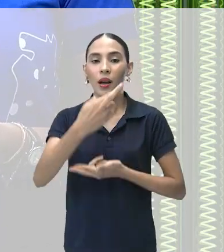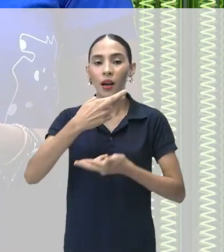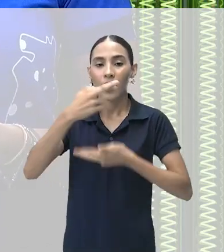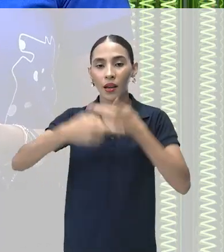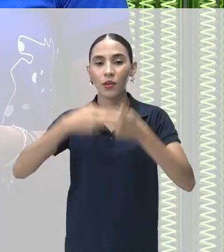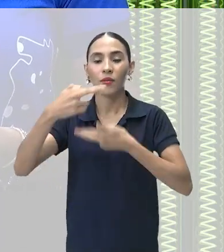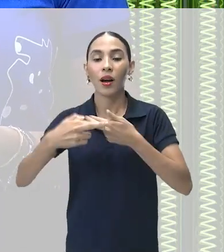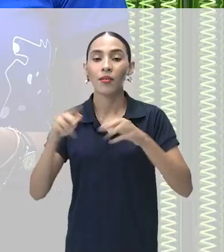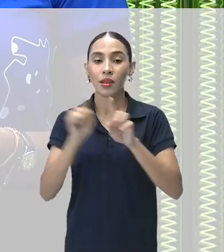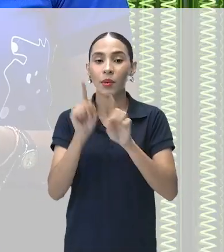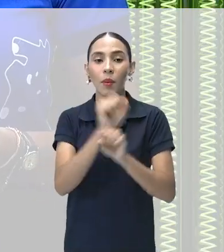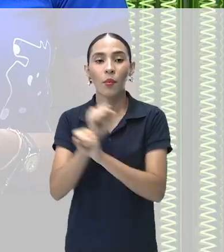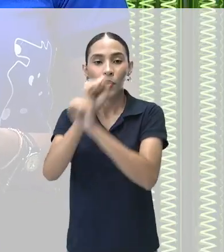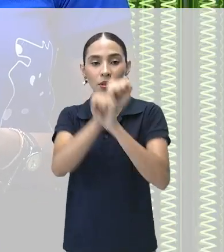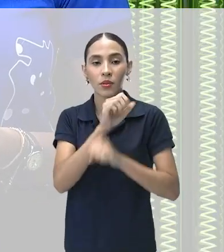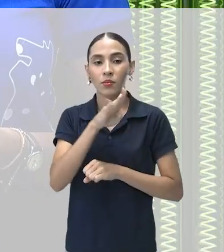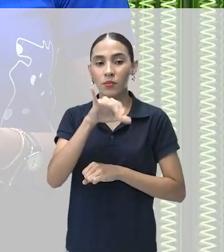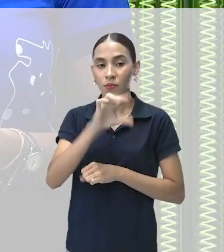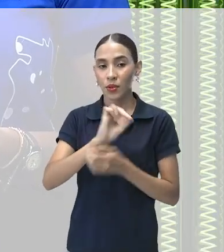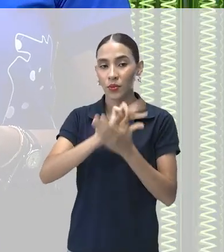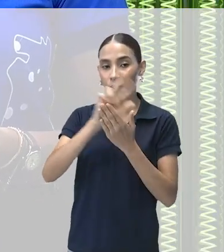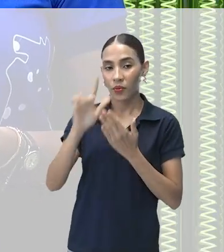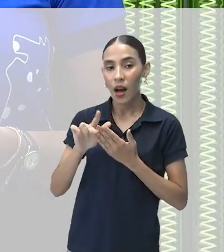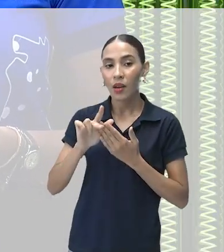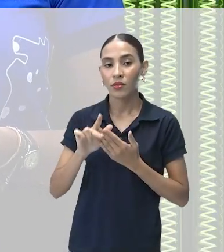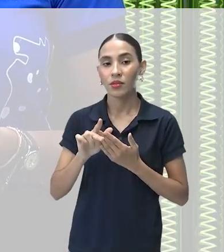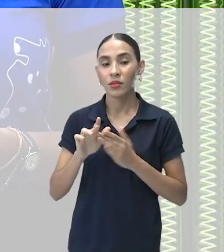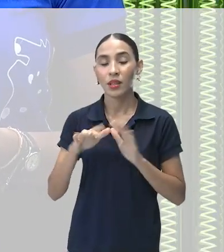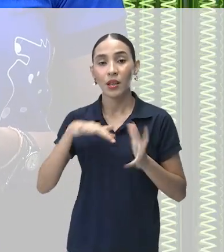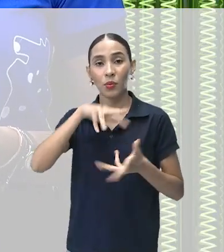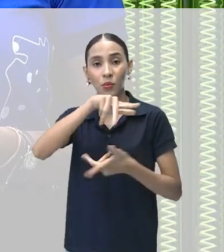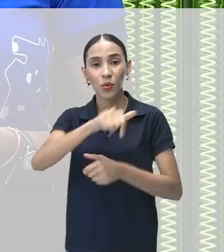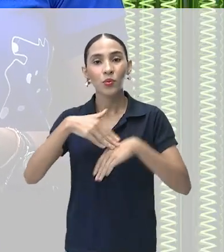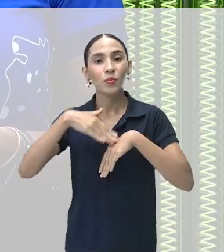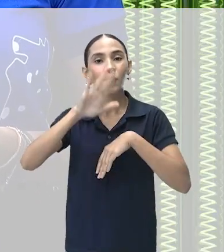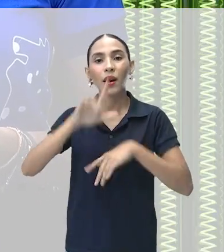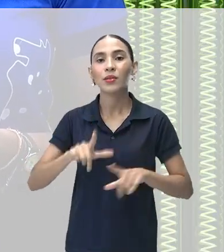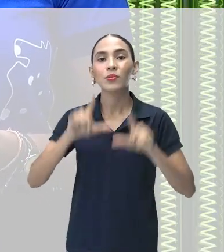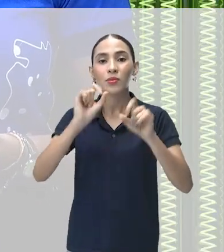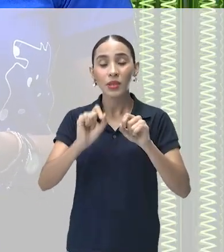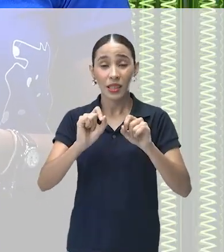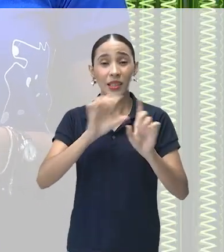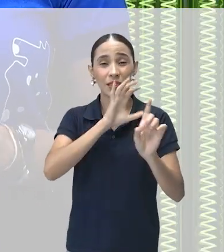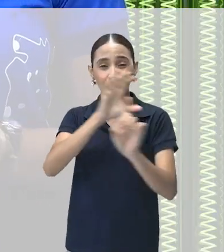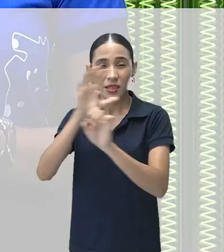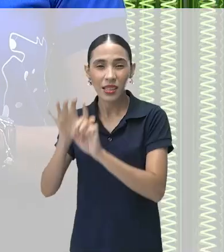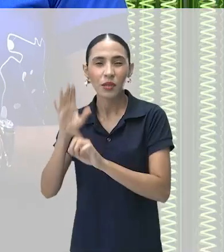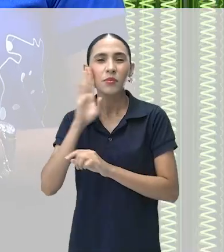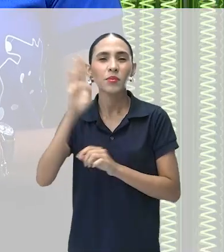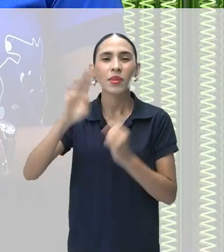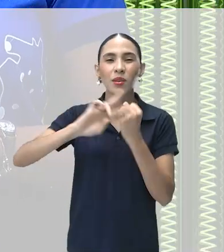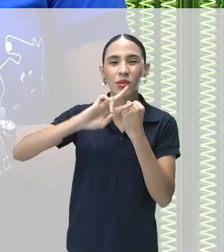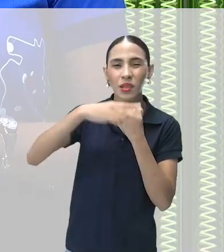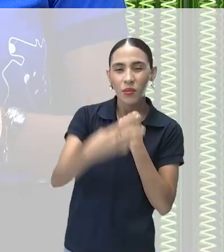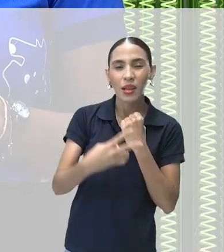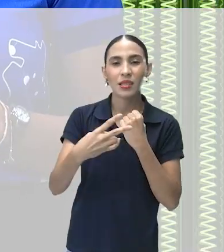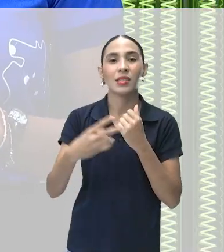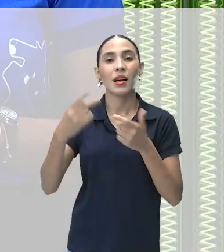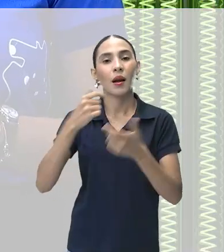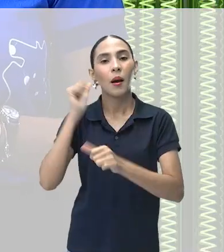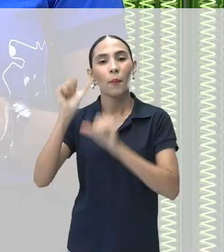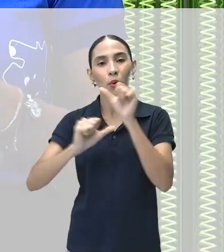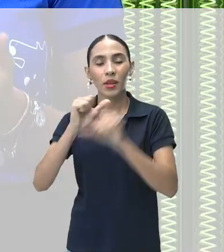renováveis e a proteção da biodiversidade. Em um mundo cada vez mais impactado pelas mudanças climáticas e